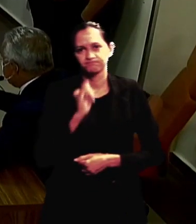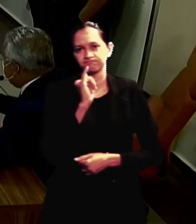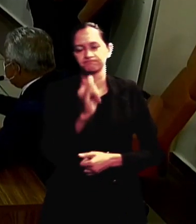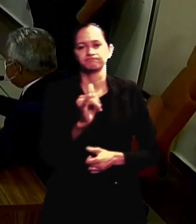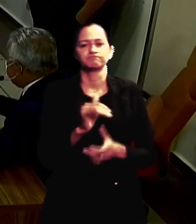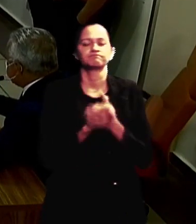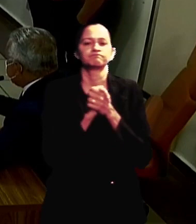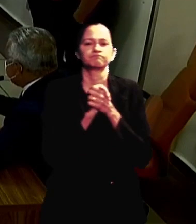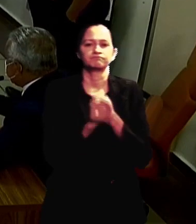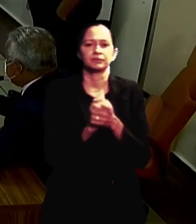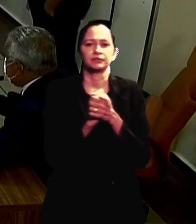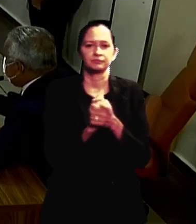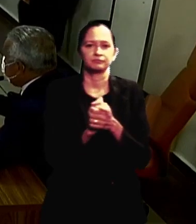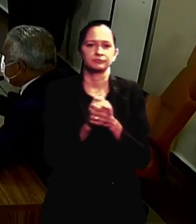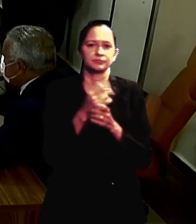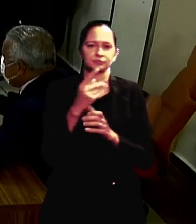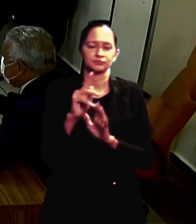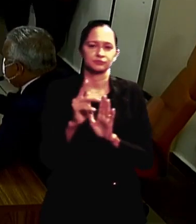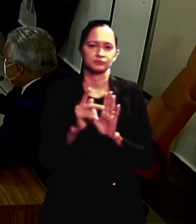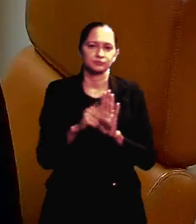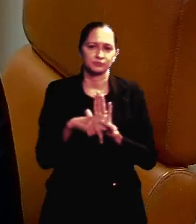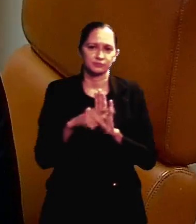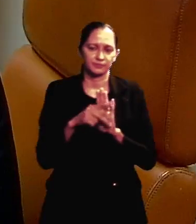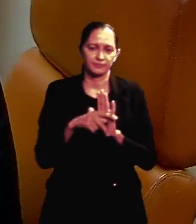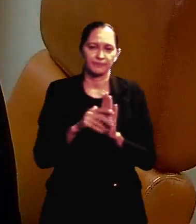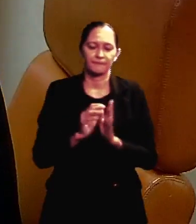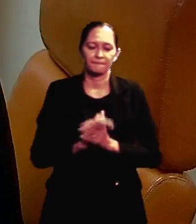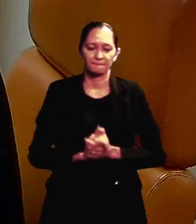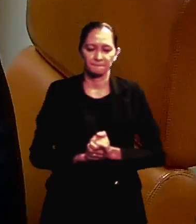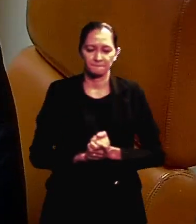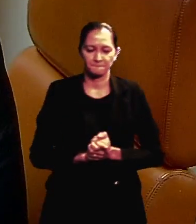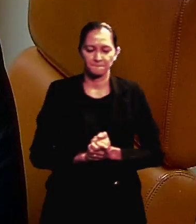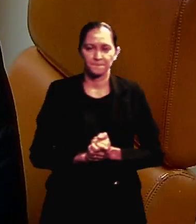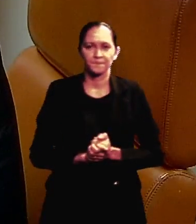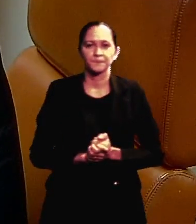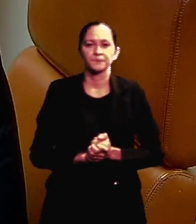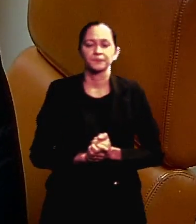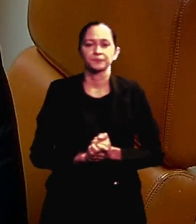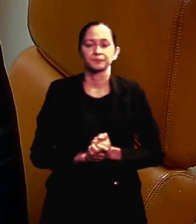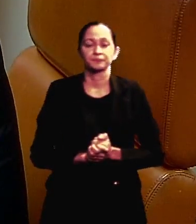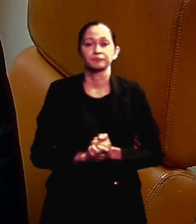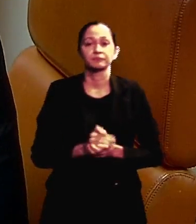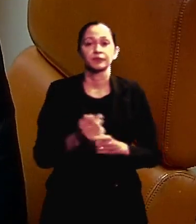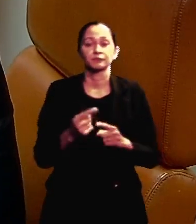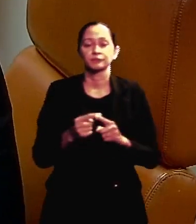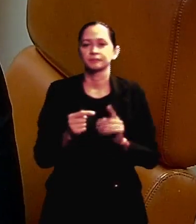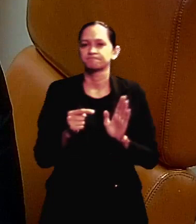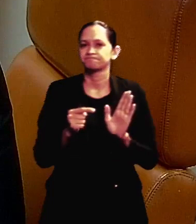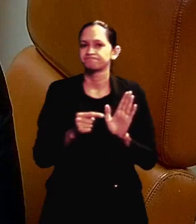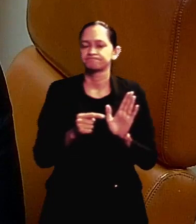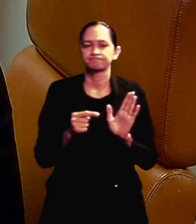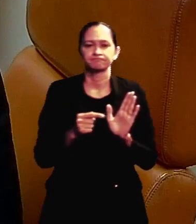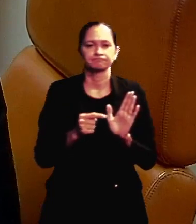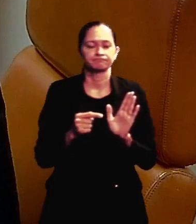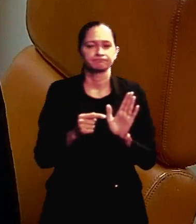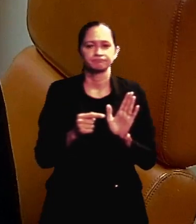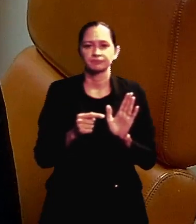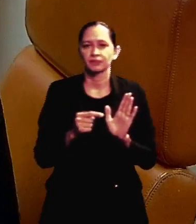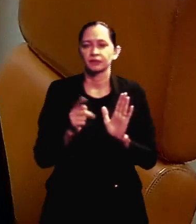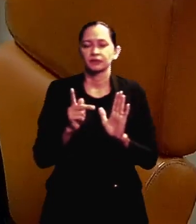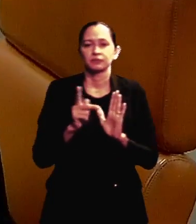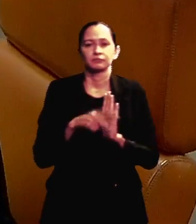esse projeto que a Vossa Excelência apresentou aqui na CCJ. Tá, isso aqui